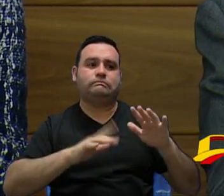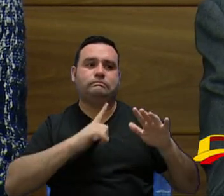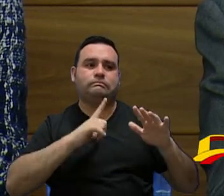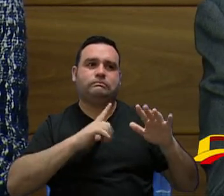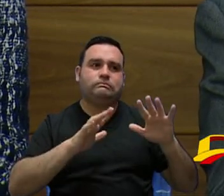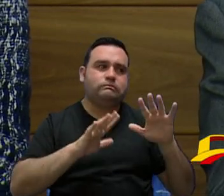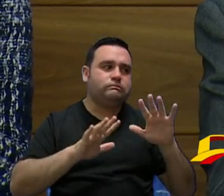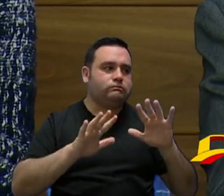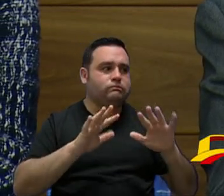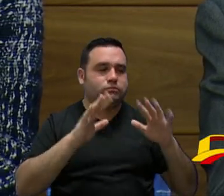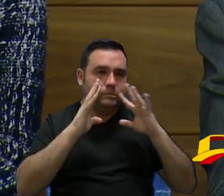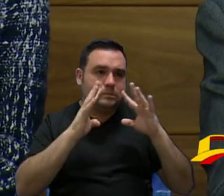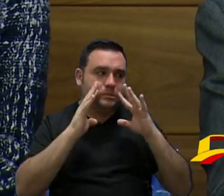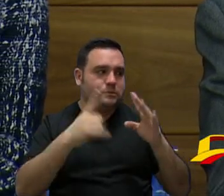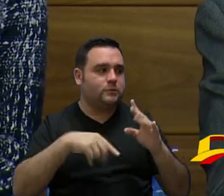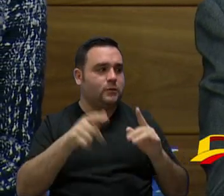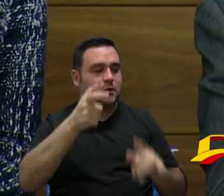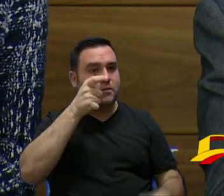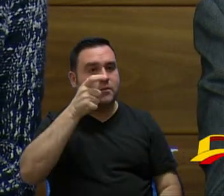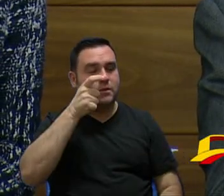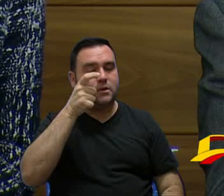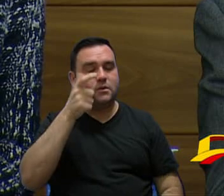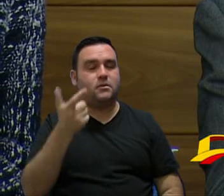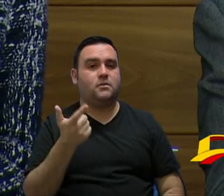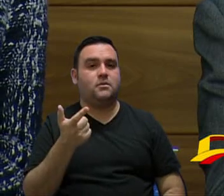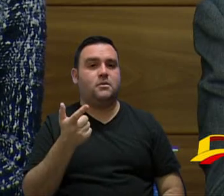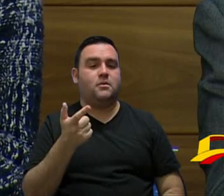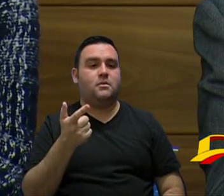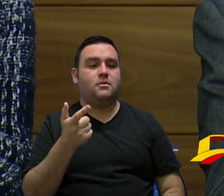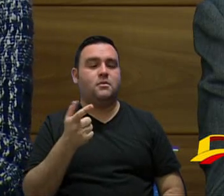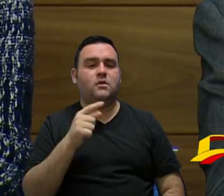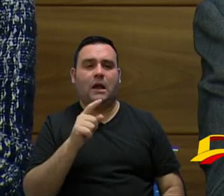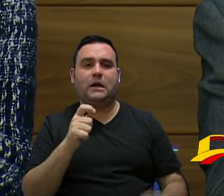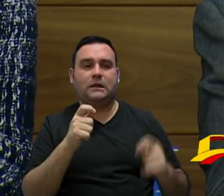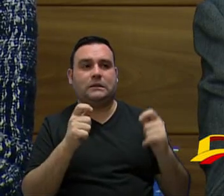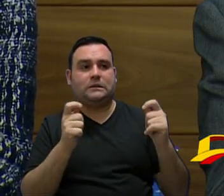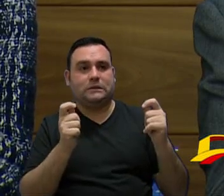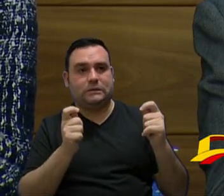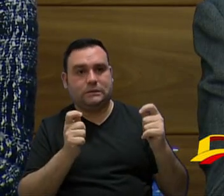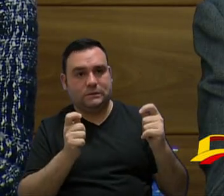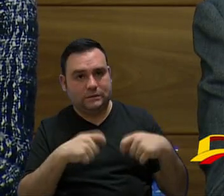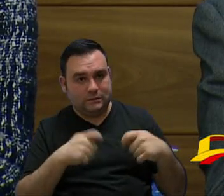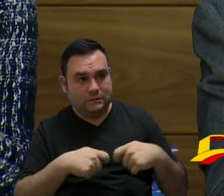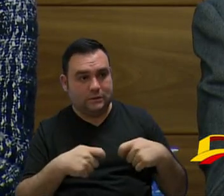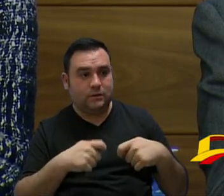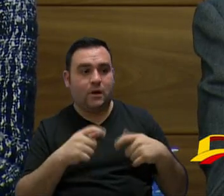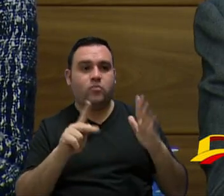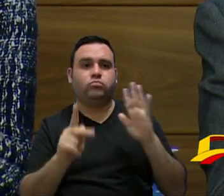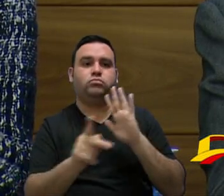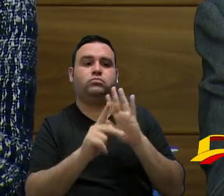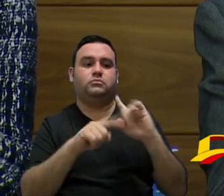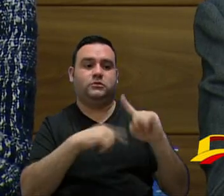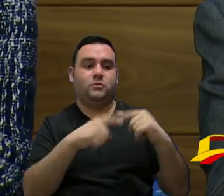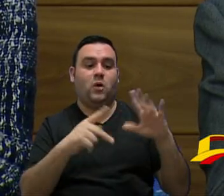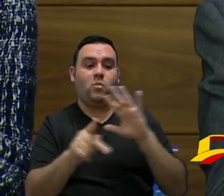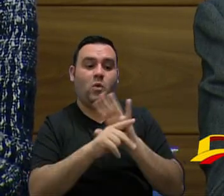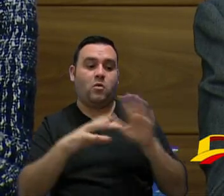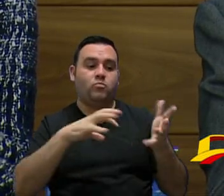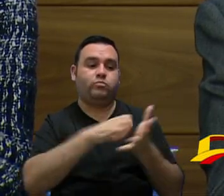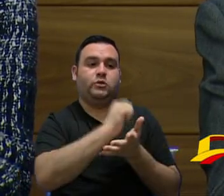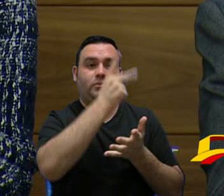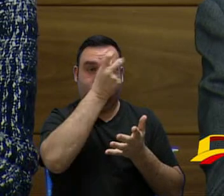cuidado de estar verificando é o que seria possível é patrimonial depois dos